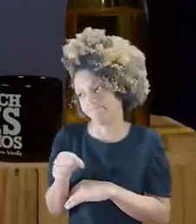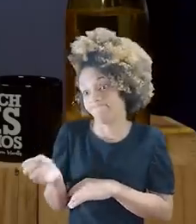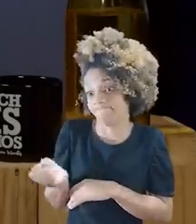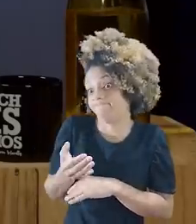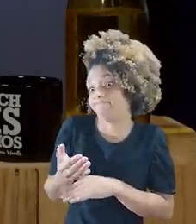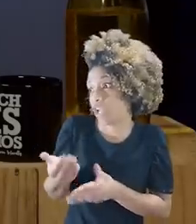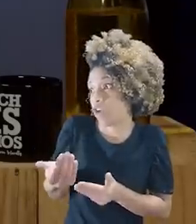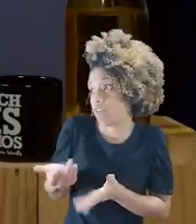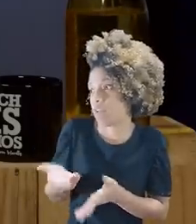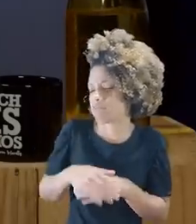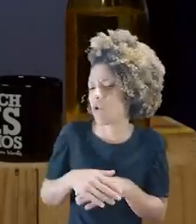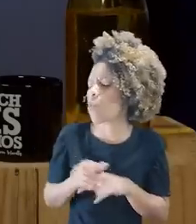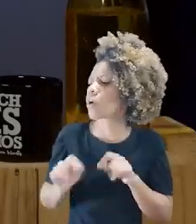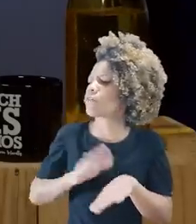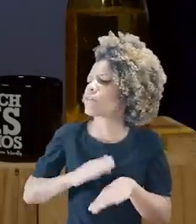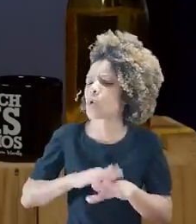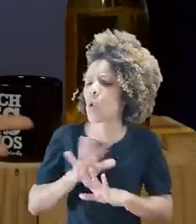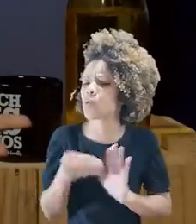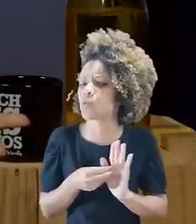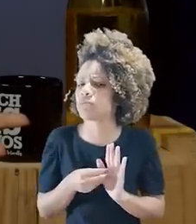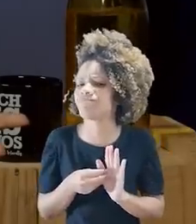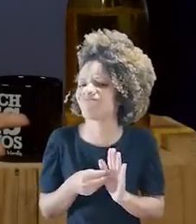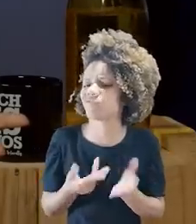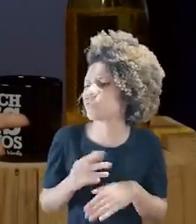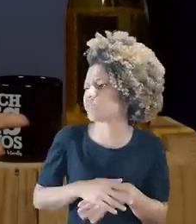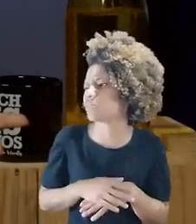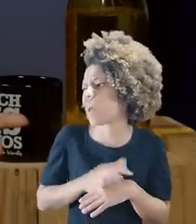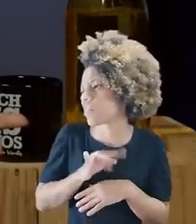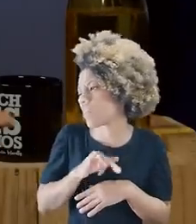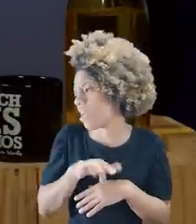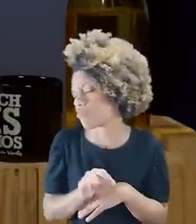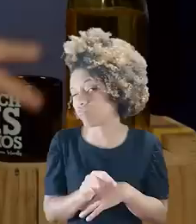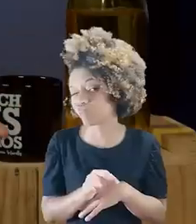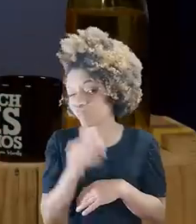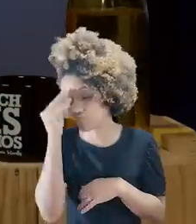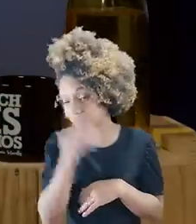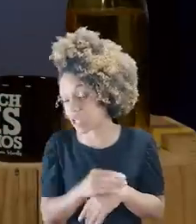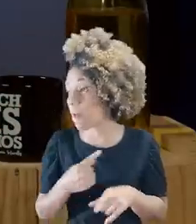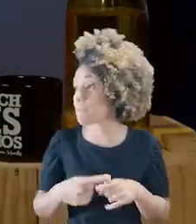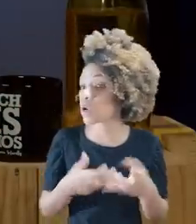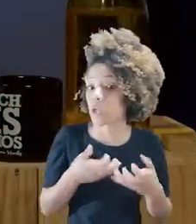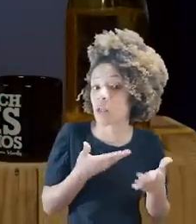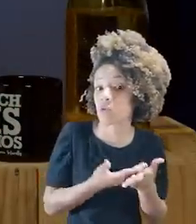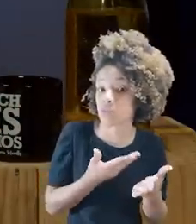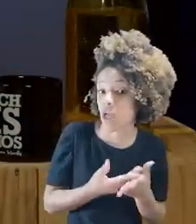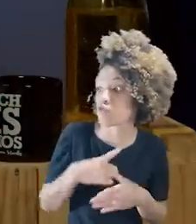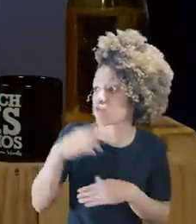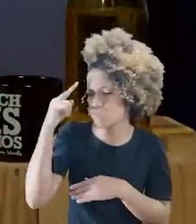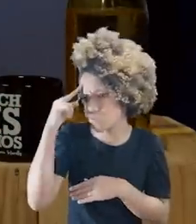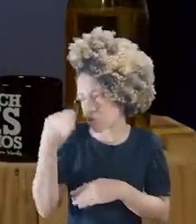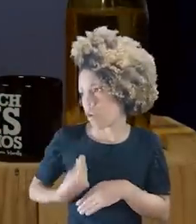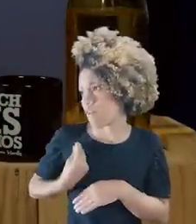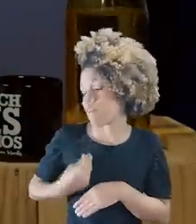fiz eu comecei tudo começou a ficar um pouco entediado mesmo porque eu queria ia estudar eu tinha um sonho de morar fora de